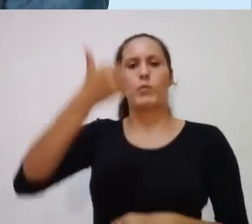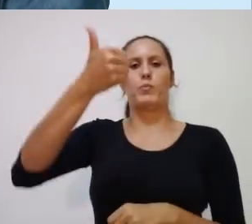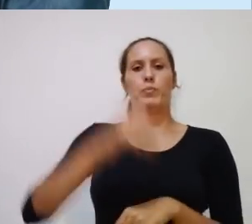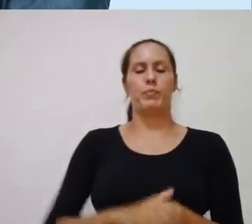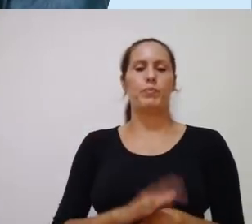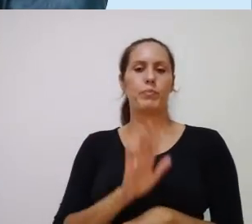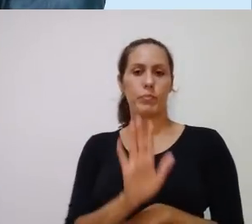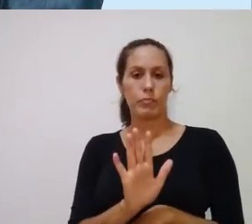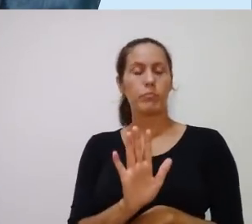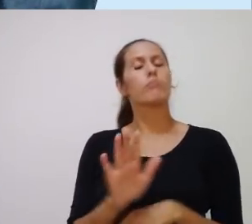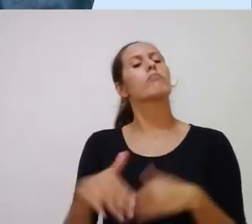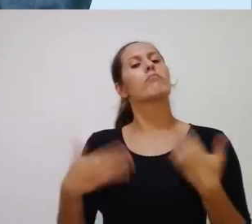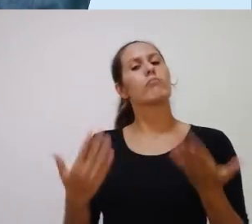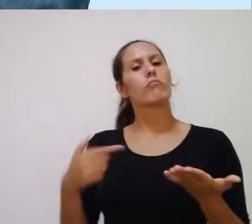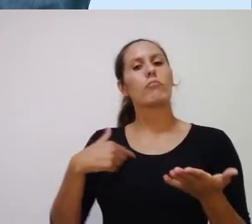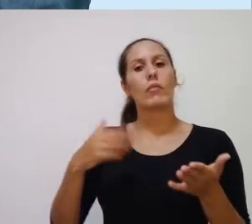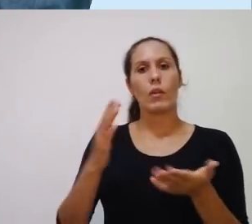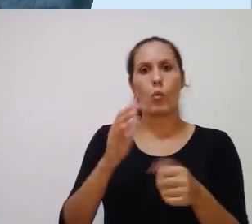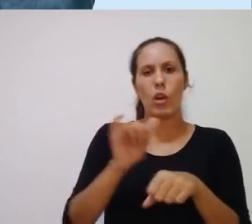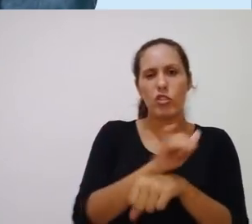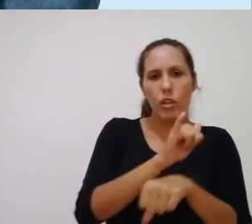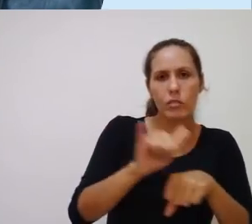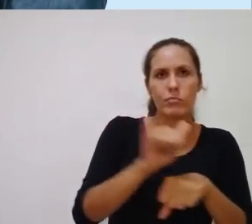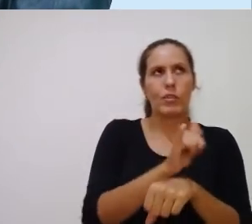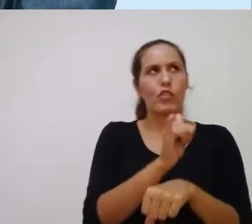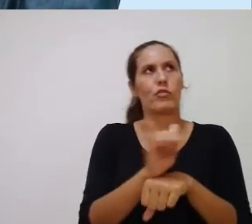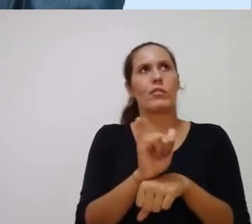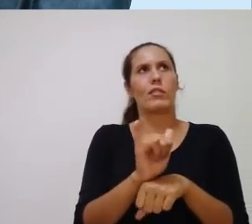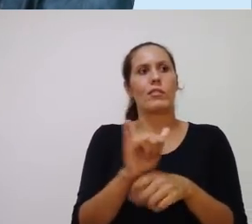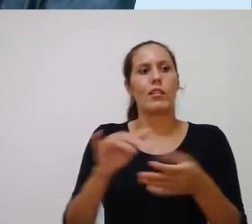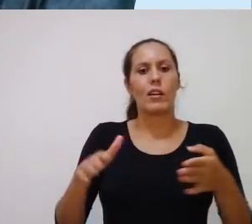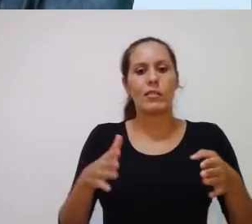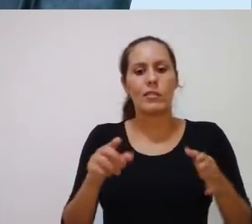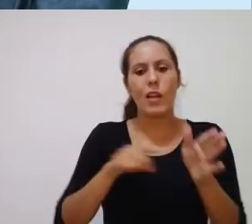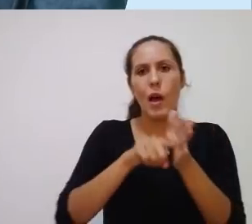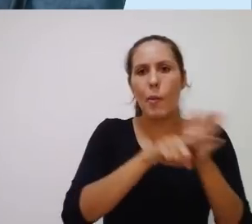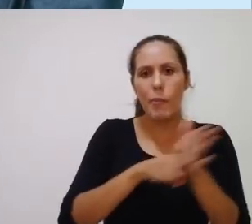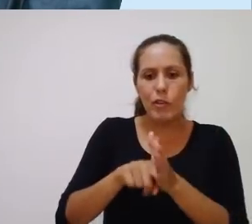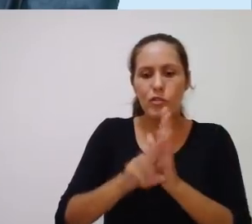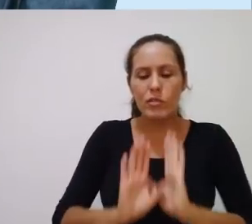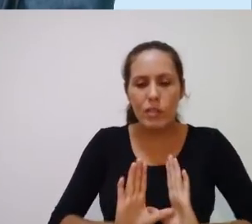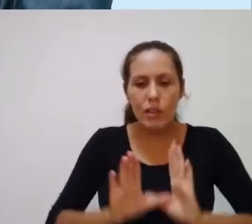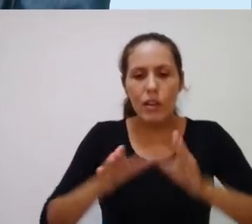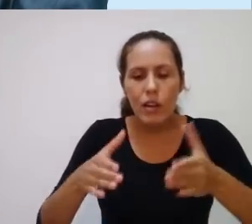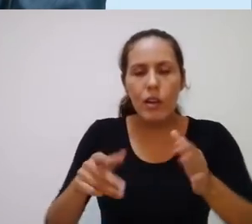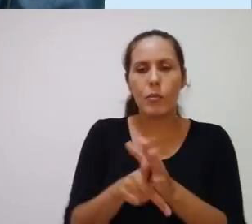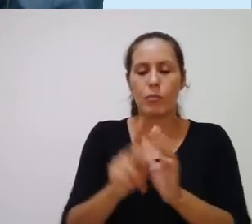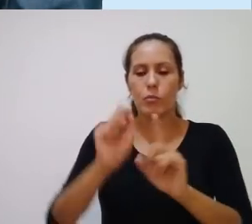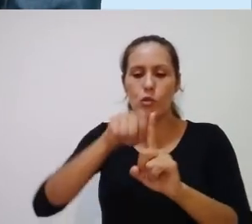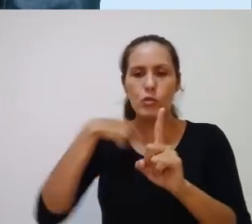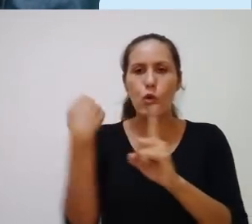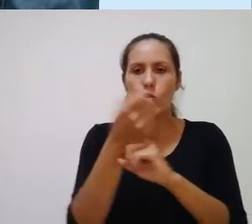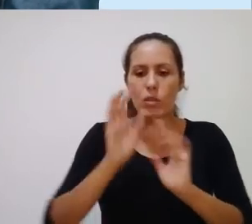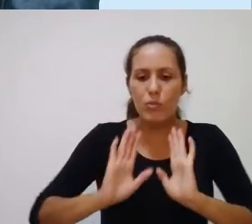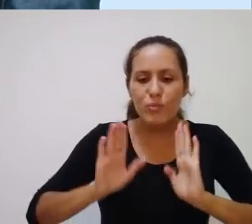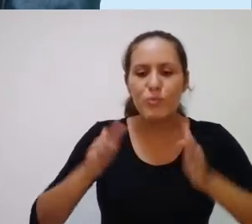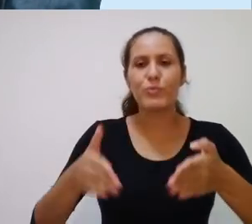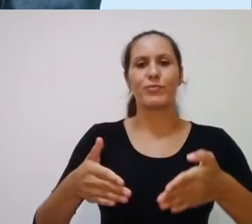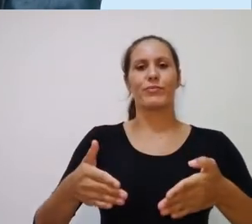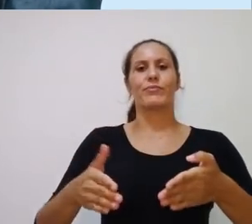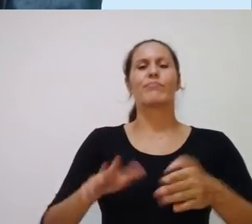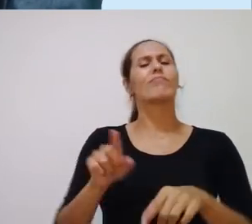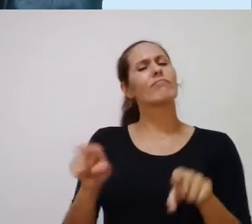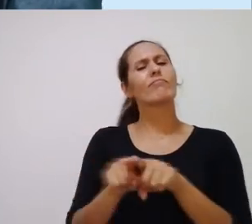direcionar todo o tema da pesquisa para um caráter social e agir sobre ele. Também nessa pesquisação, Flávio, por exemplo, que nós